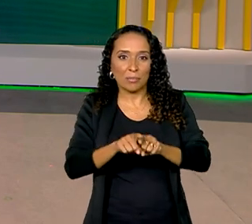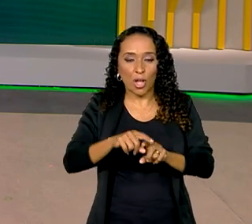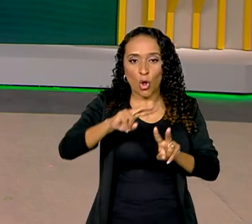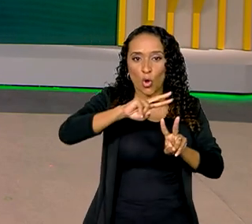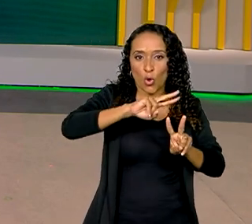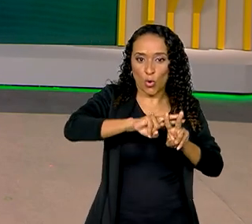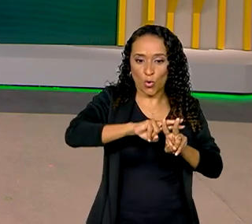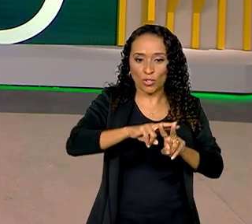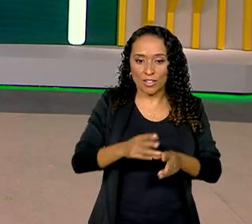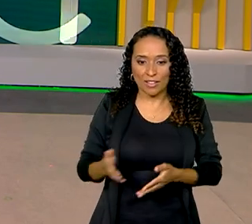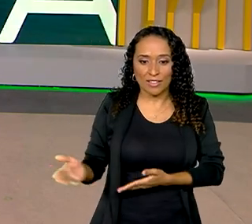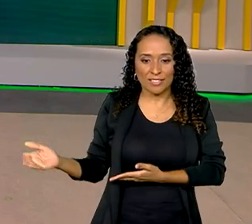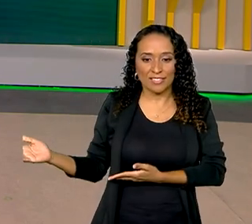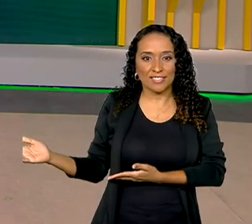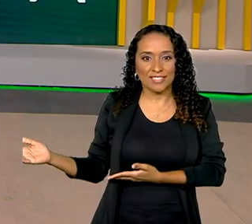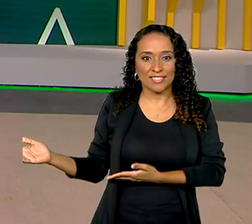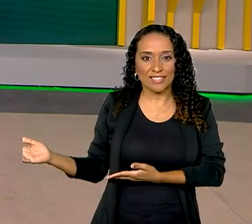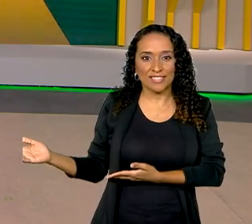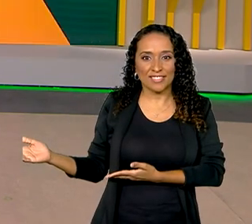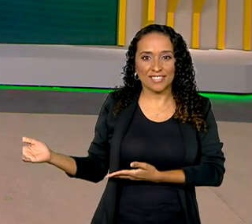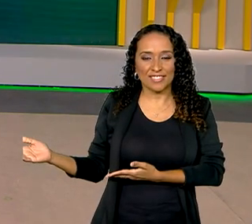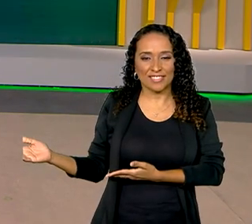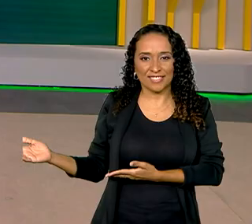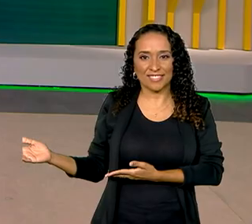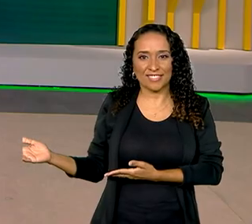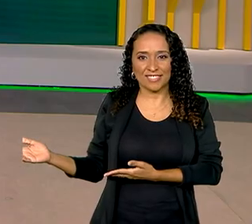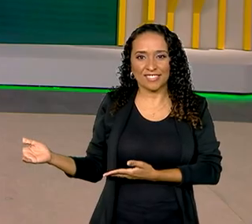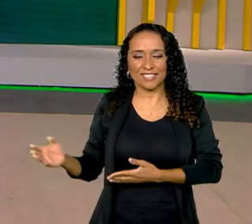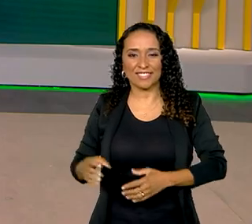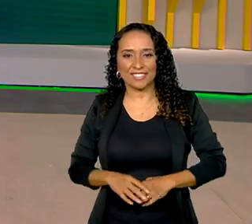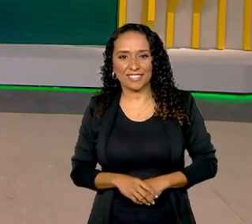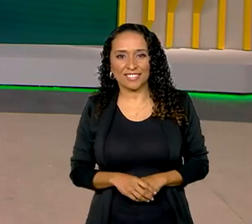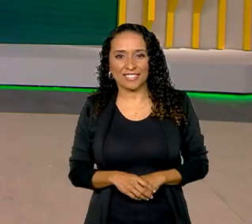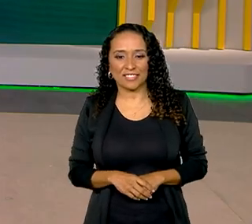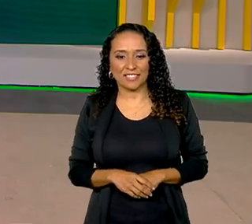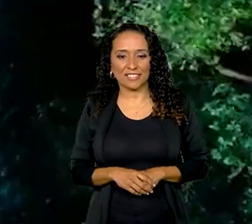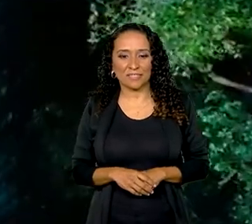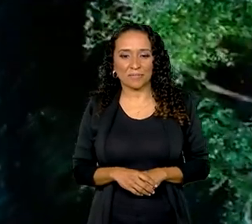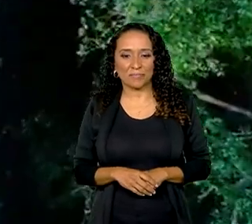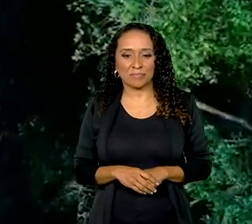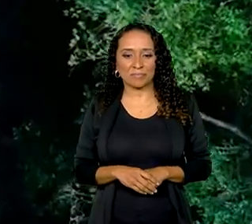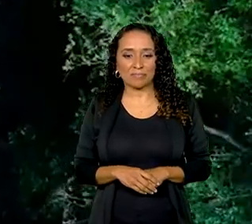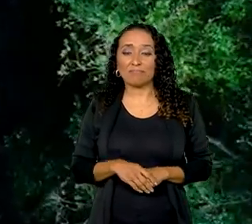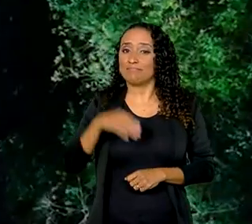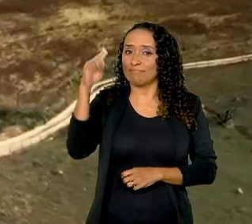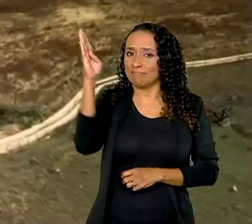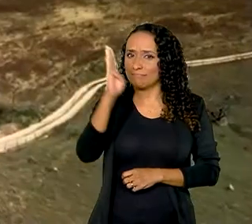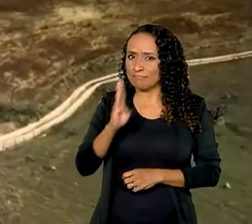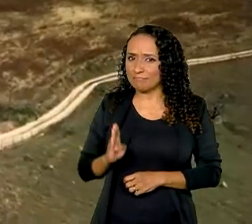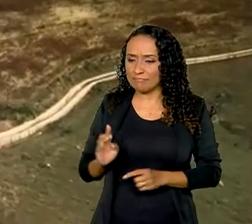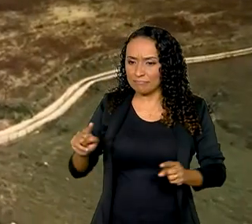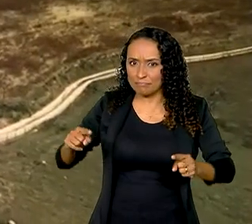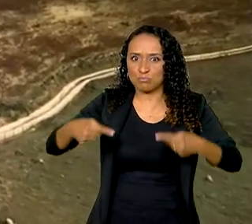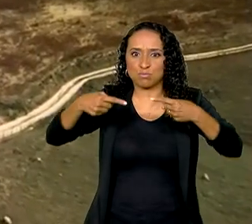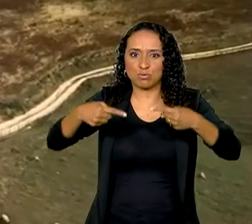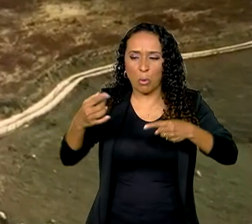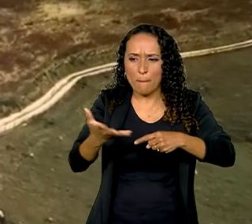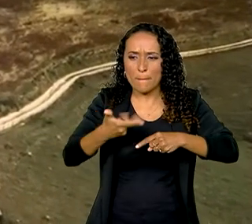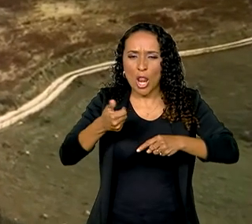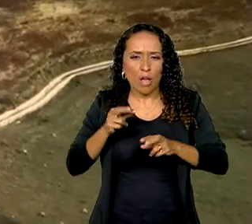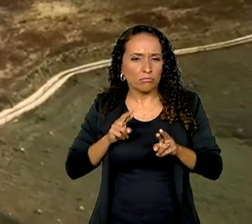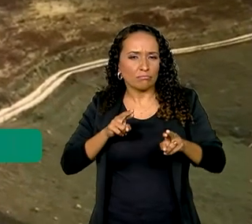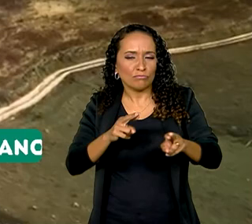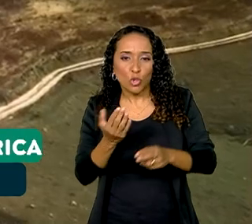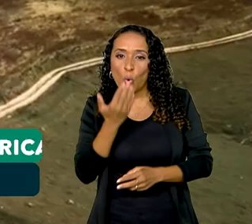hash vote Brasil WTA 2024 Brasil é finalista do prêmio o melhor destino